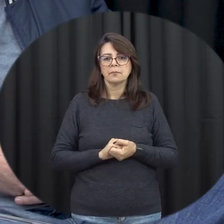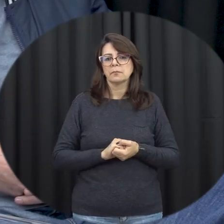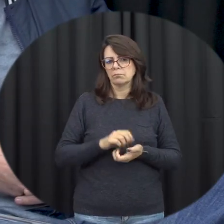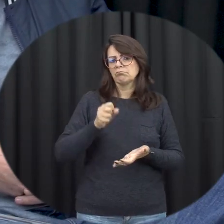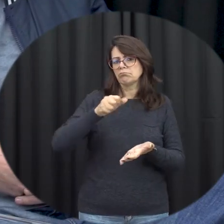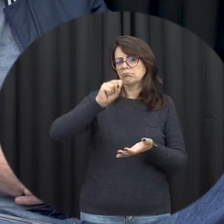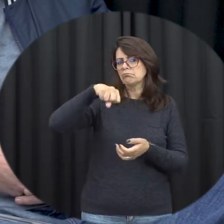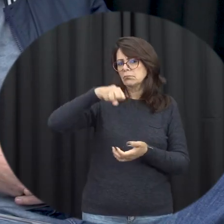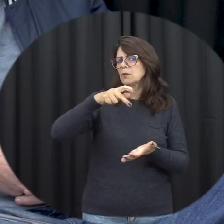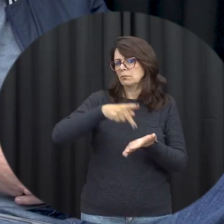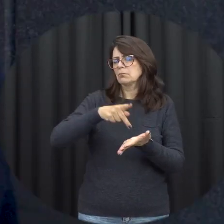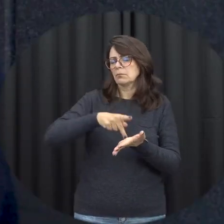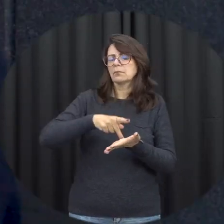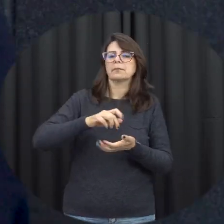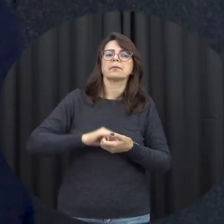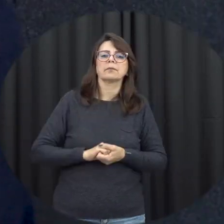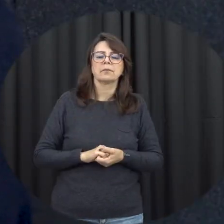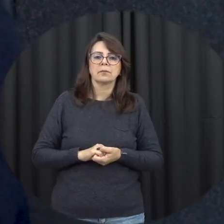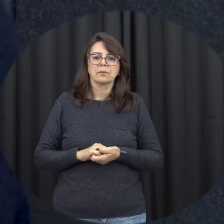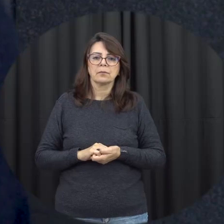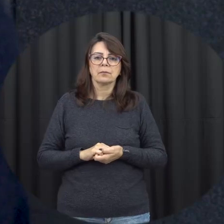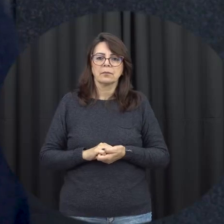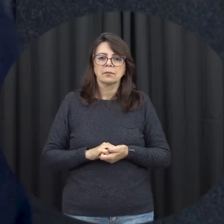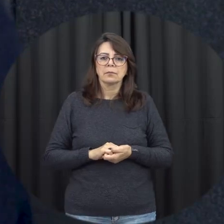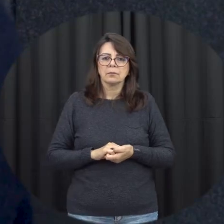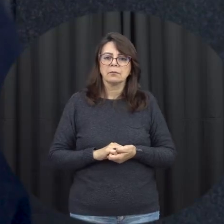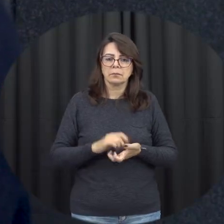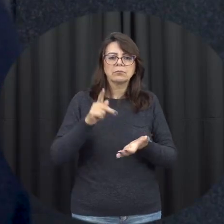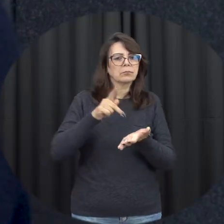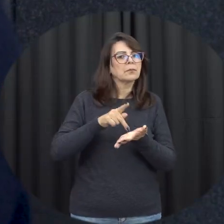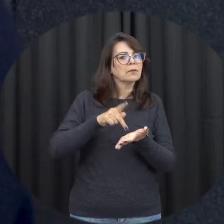Com o Covid-19. Realmente, é